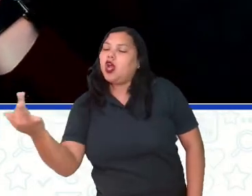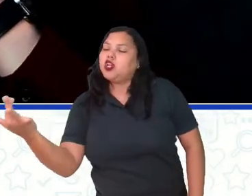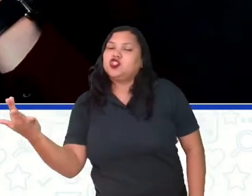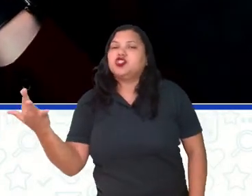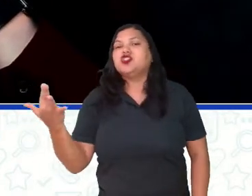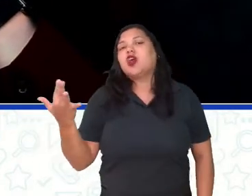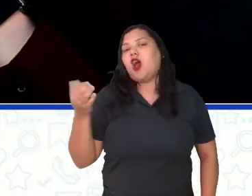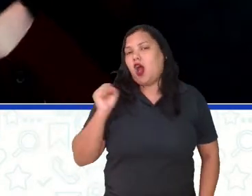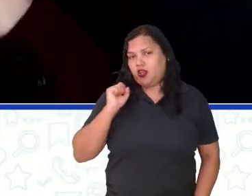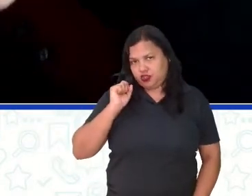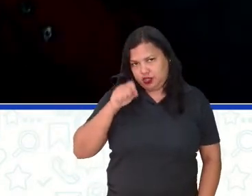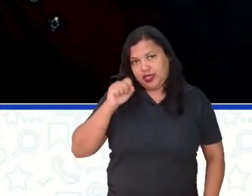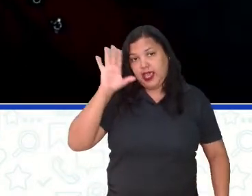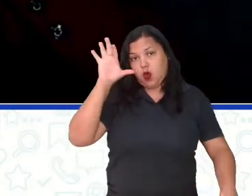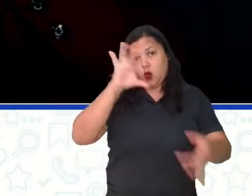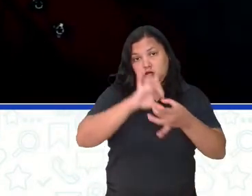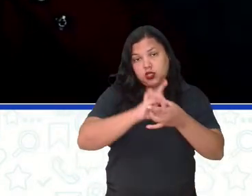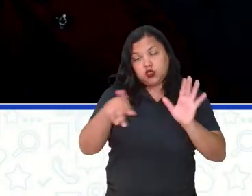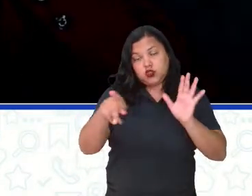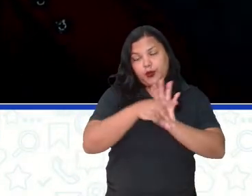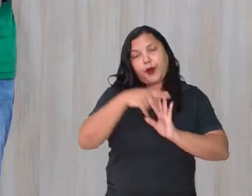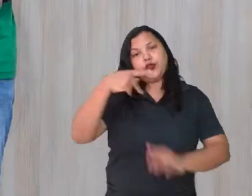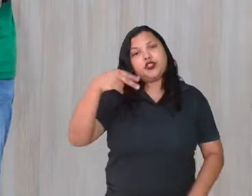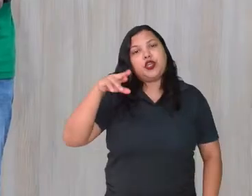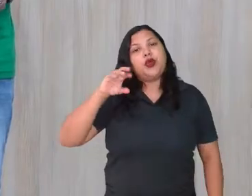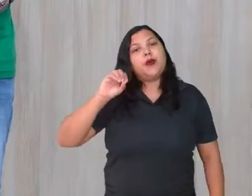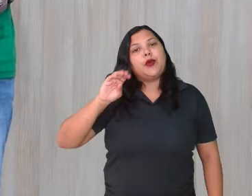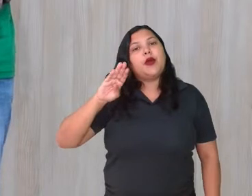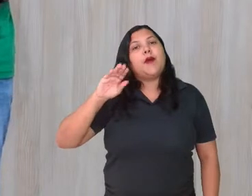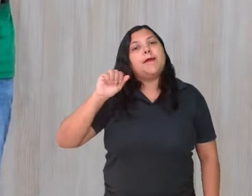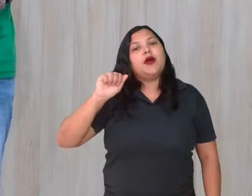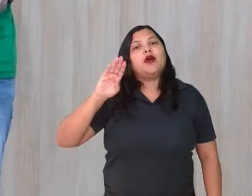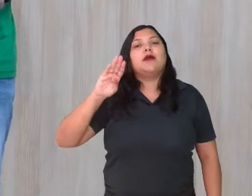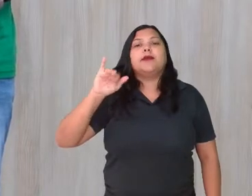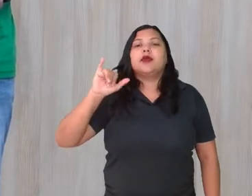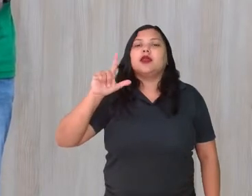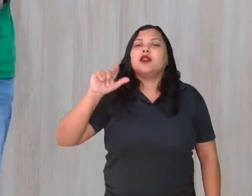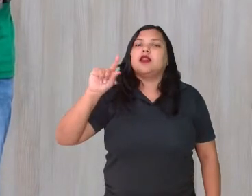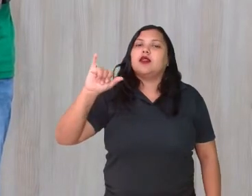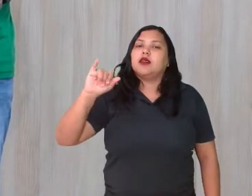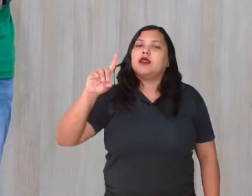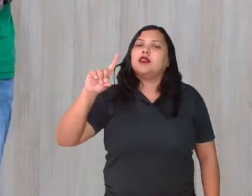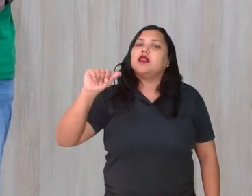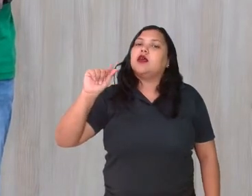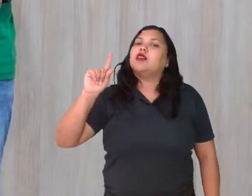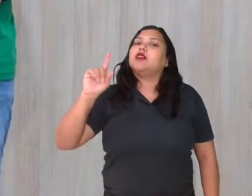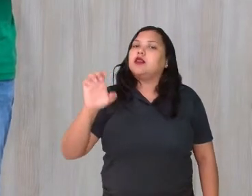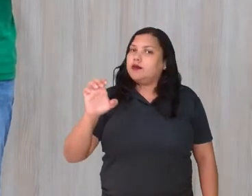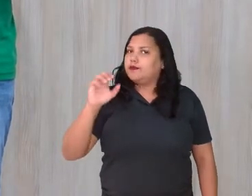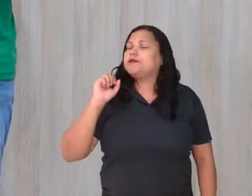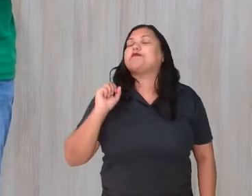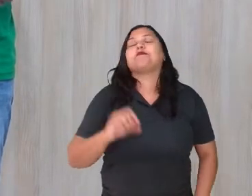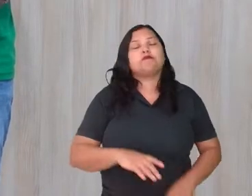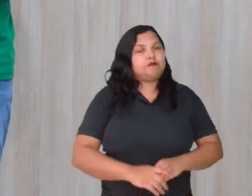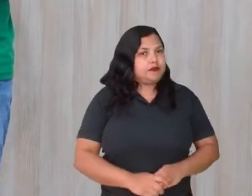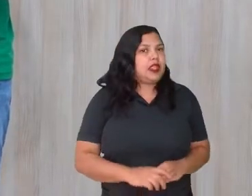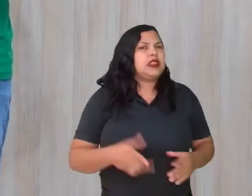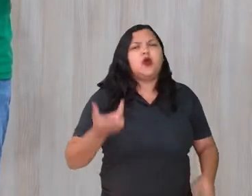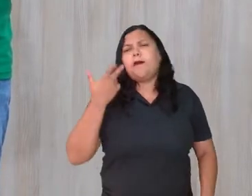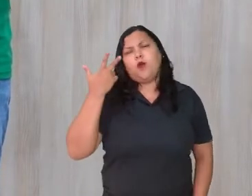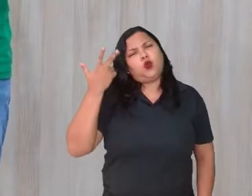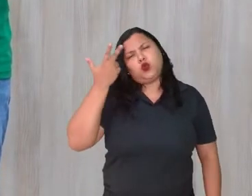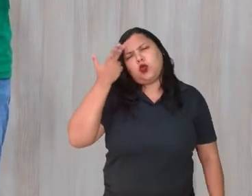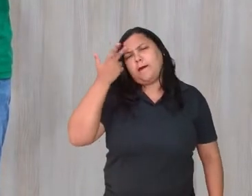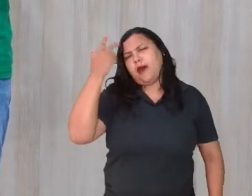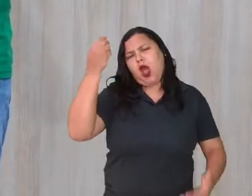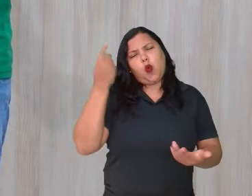à probabilidade, à chance daquele remédio fazer ou não efeito, né? Muito comum eles fazerem esse